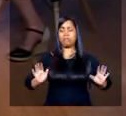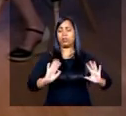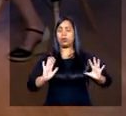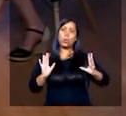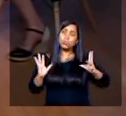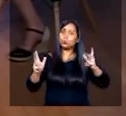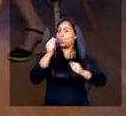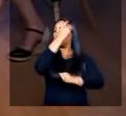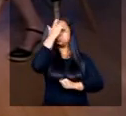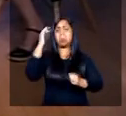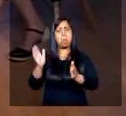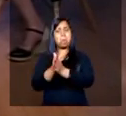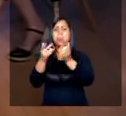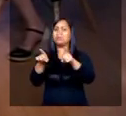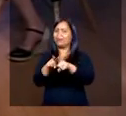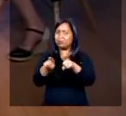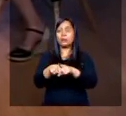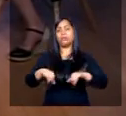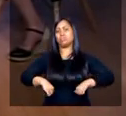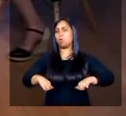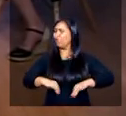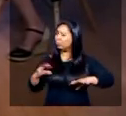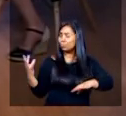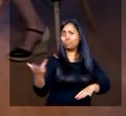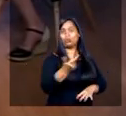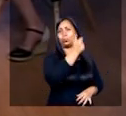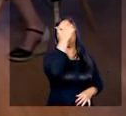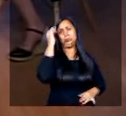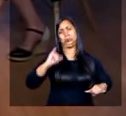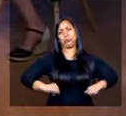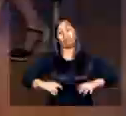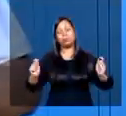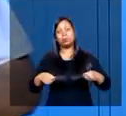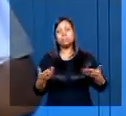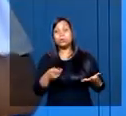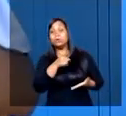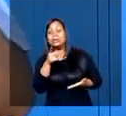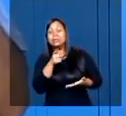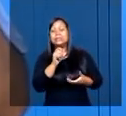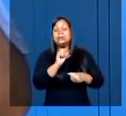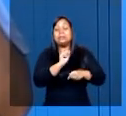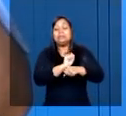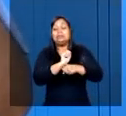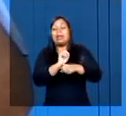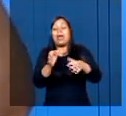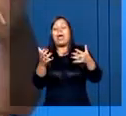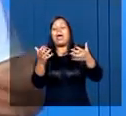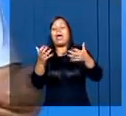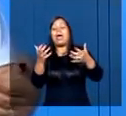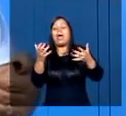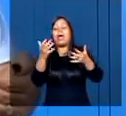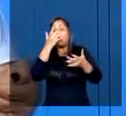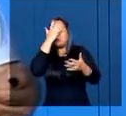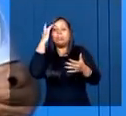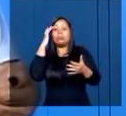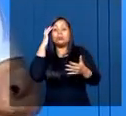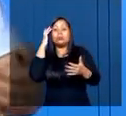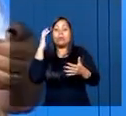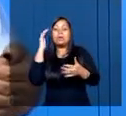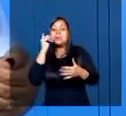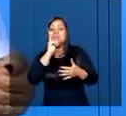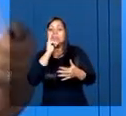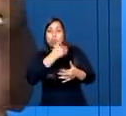pagar. Exatamente. Que sofre, né? Não, todas as pessoas, de uma maneira geral, estão sofrendo. Então, você esperar que o público venha